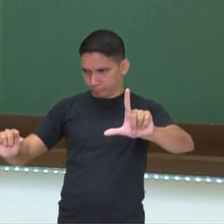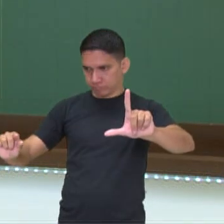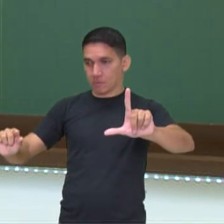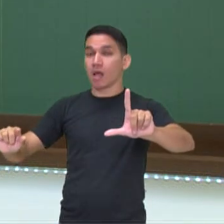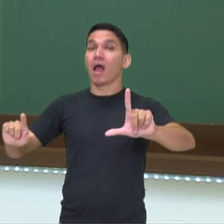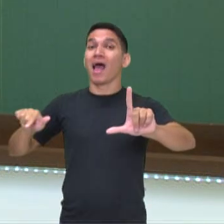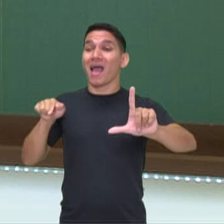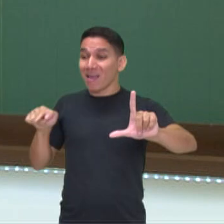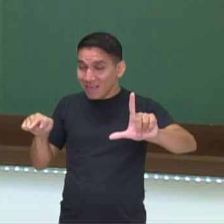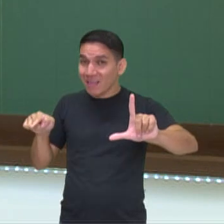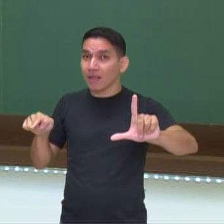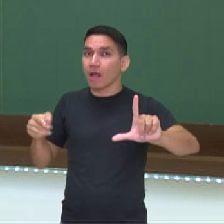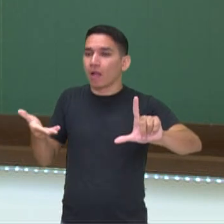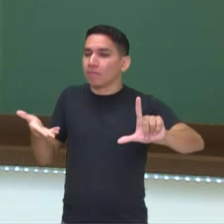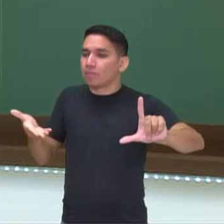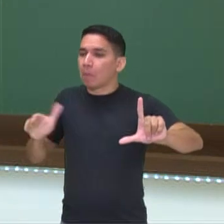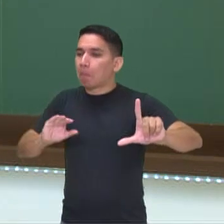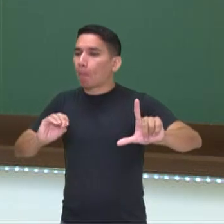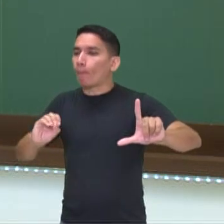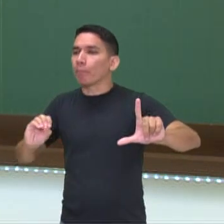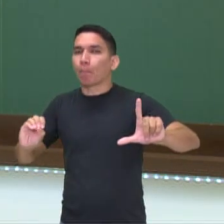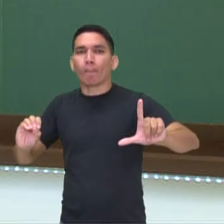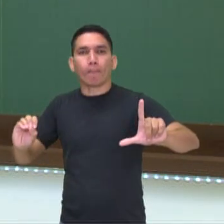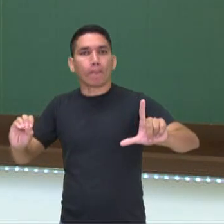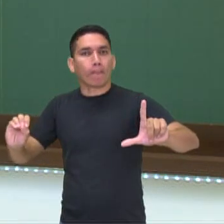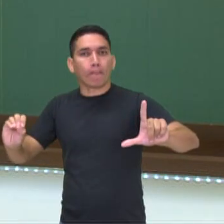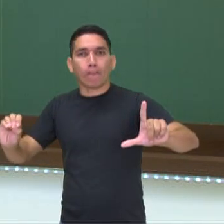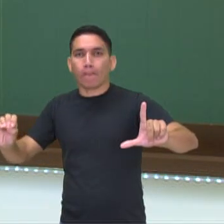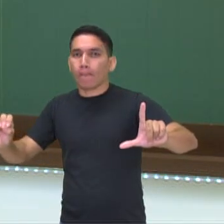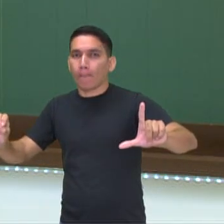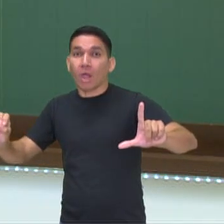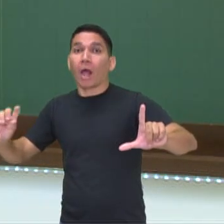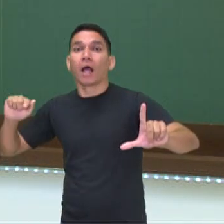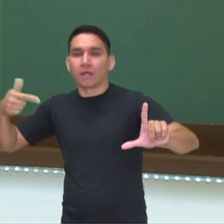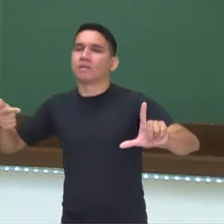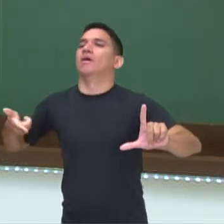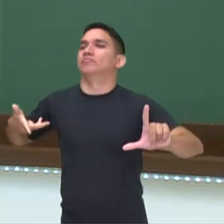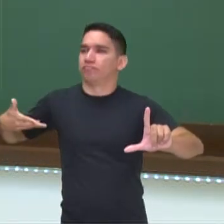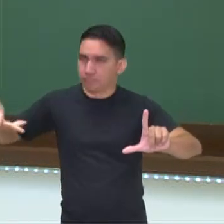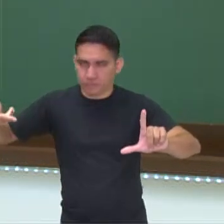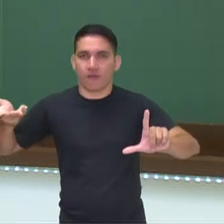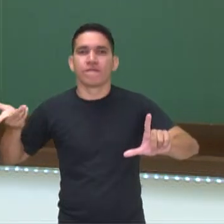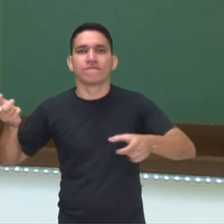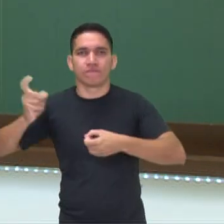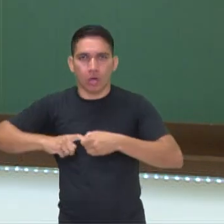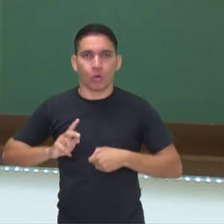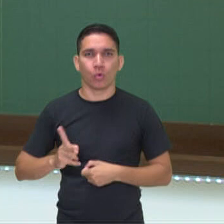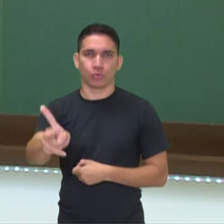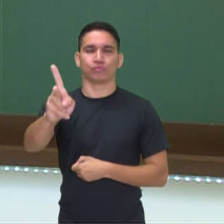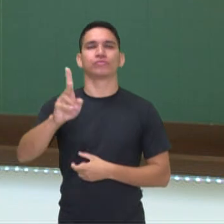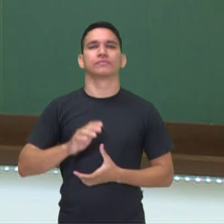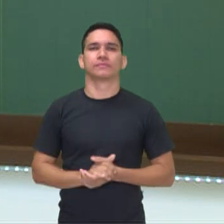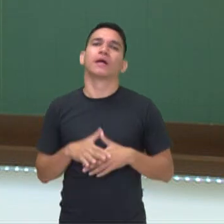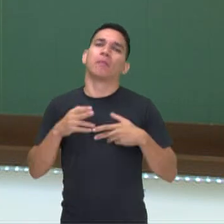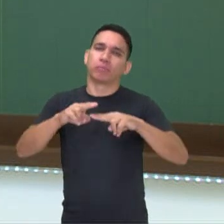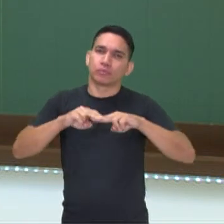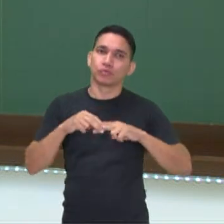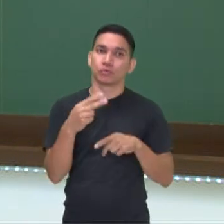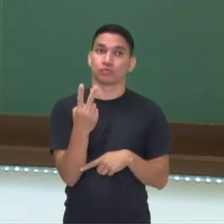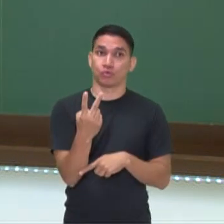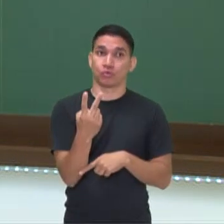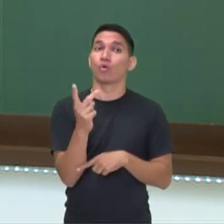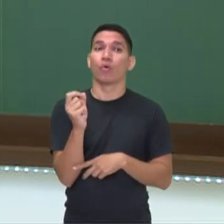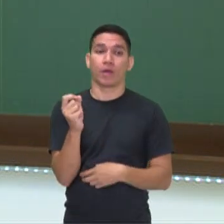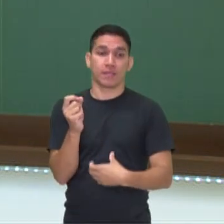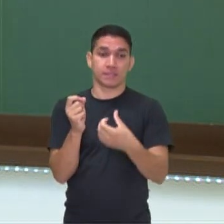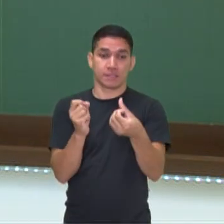desce, e aqui ele fica um tempo parado para daí sim voltar a andar. tá bom? Então, é 2 minutos, né? De 6